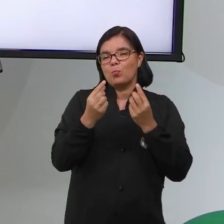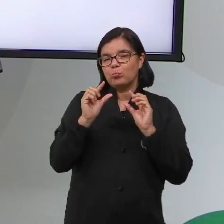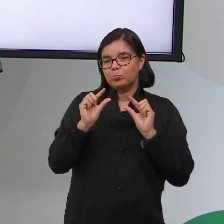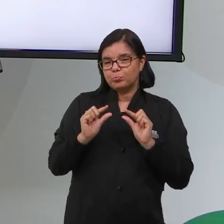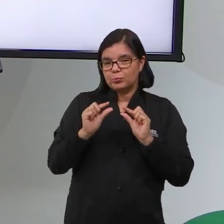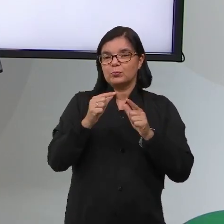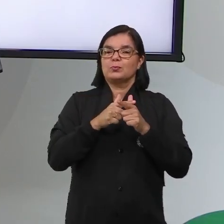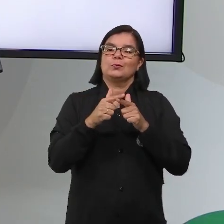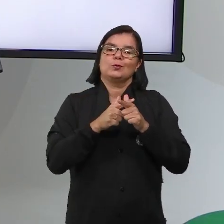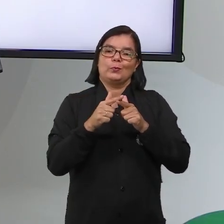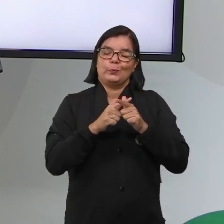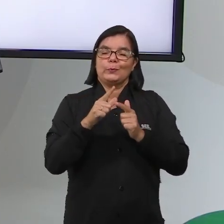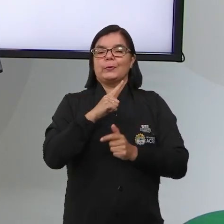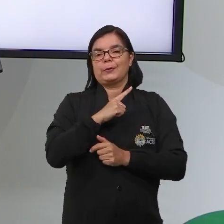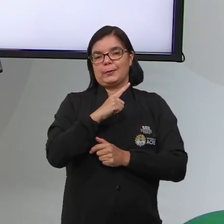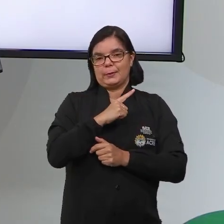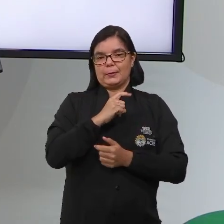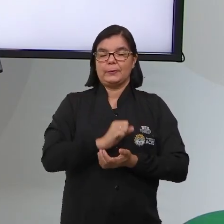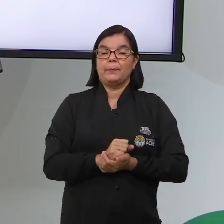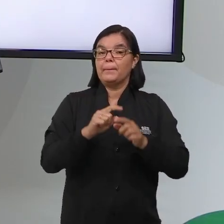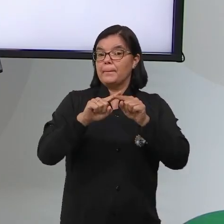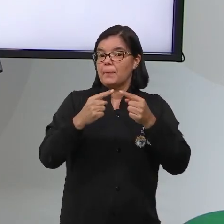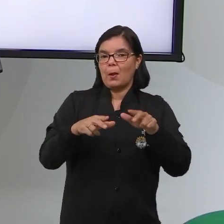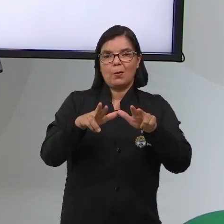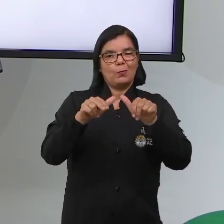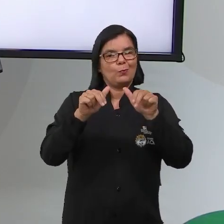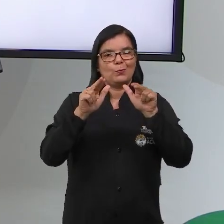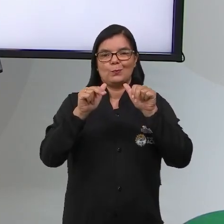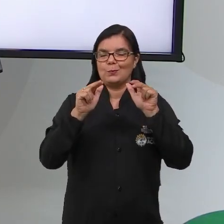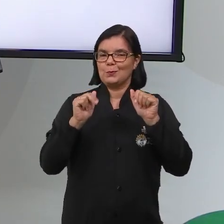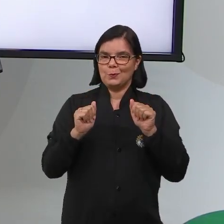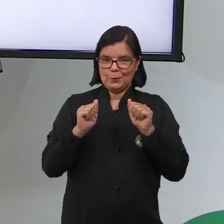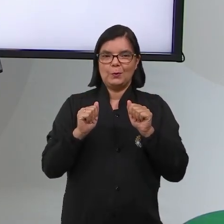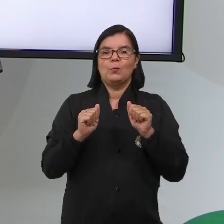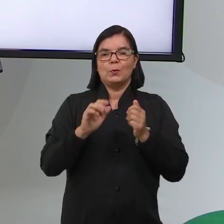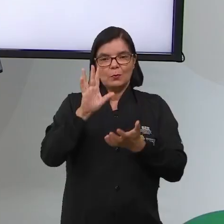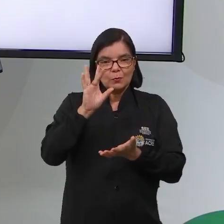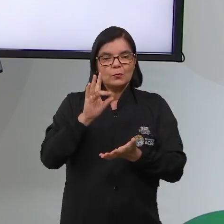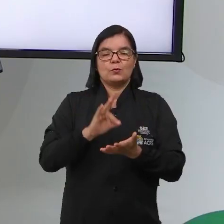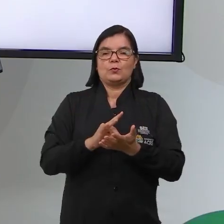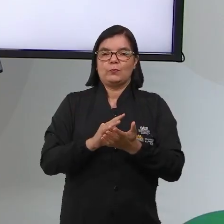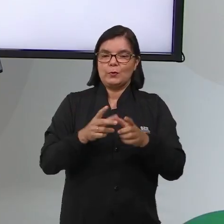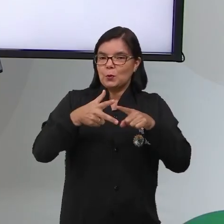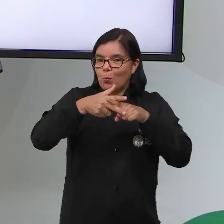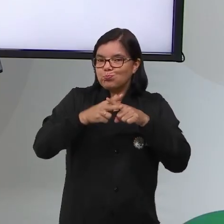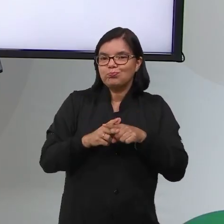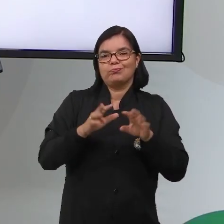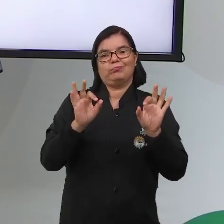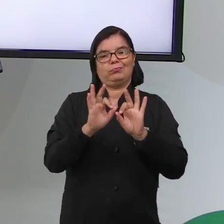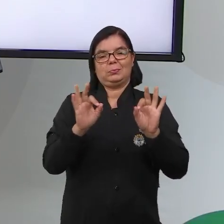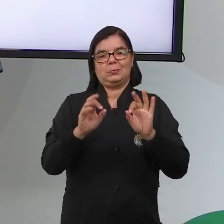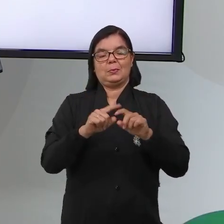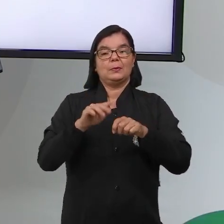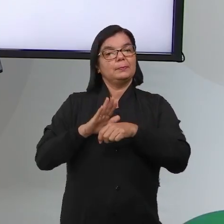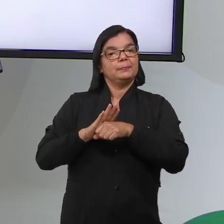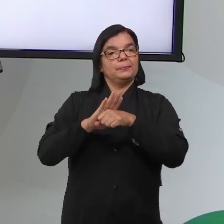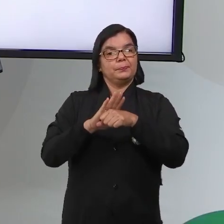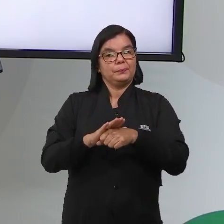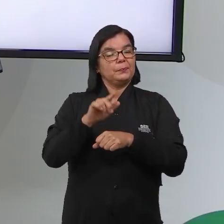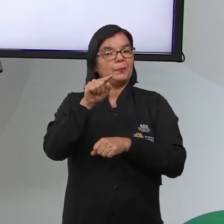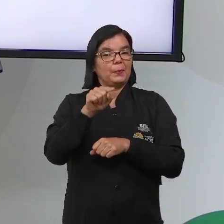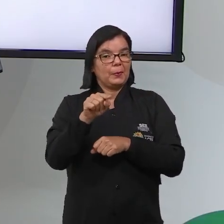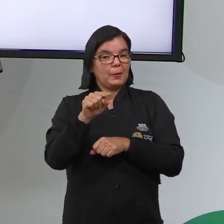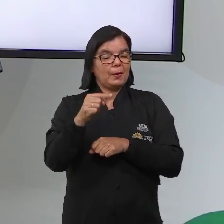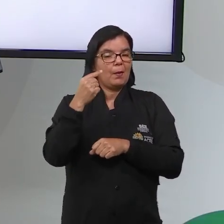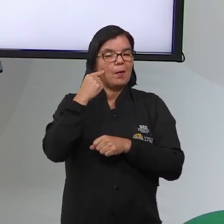até então existentes, mas nunca são ações realmente corretivas. E para ajudar você